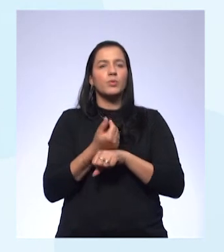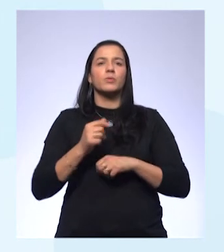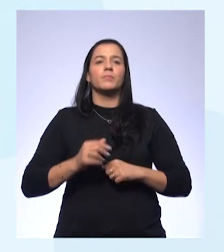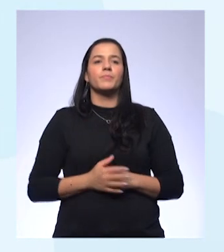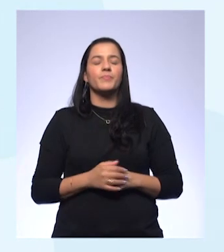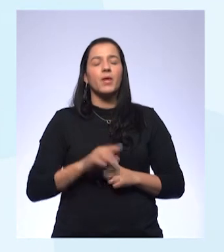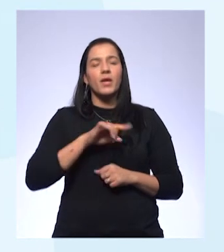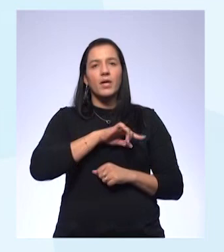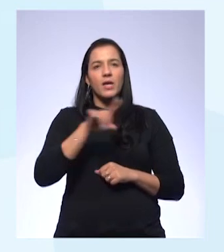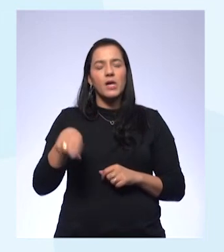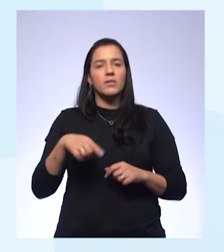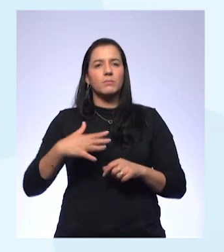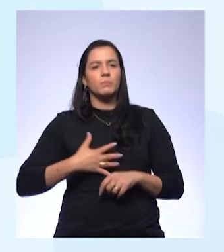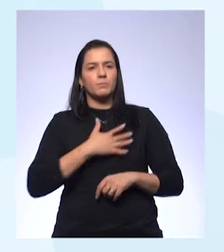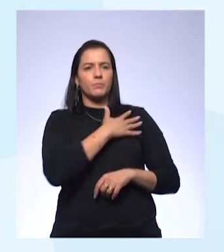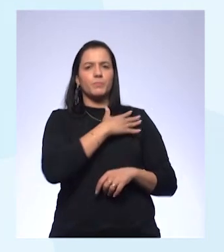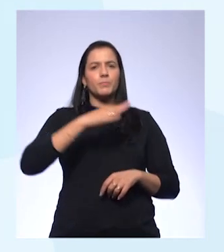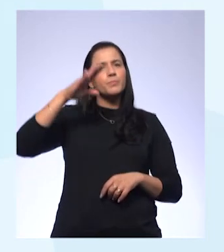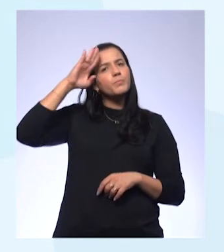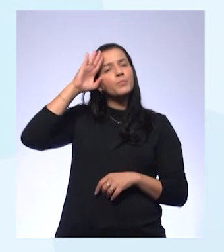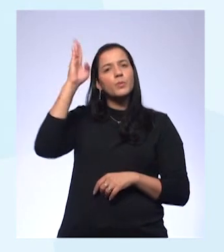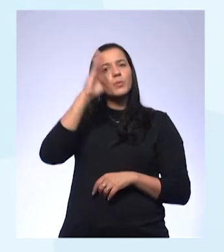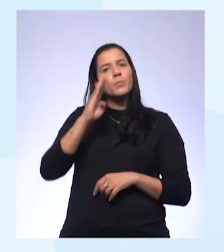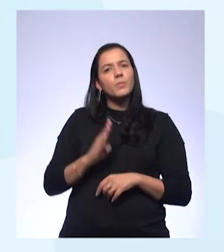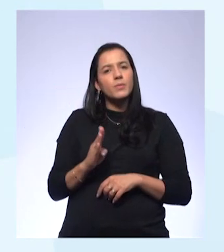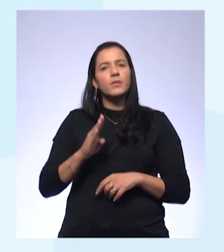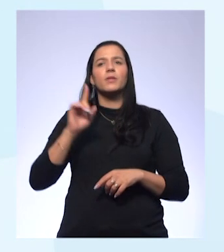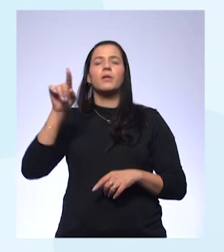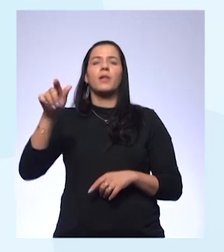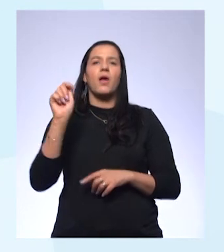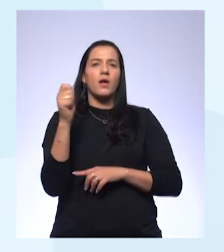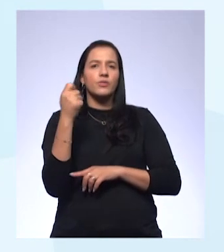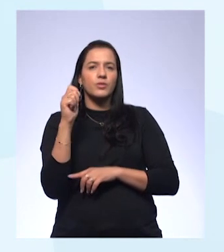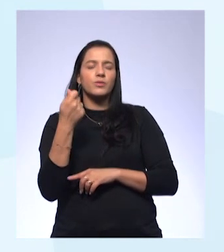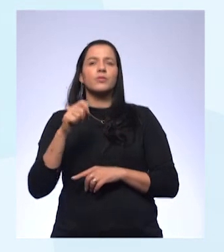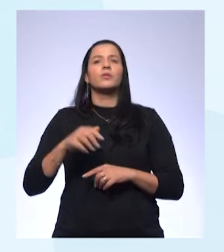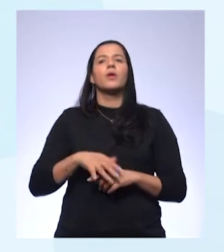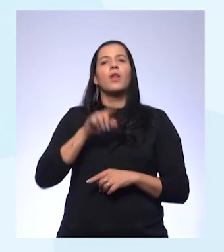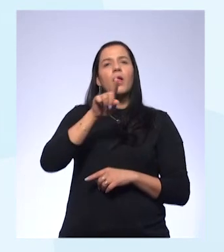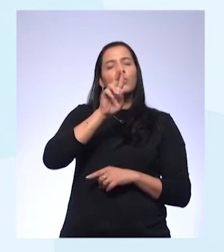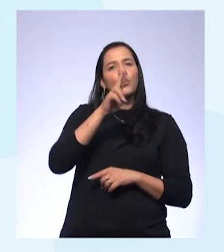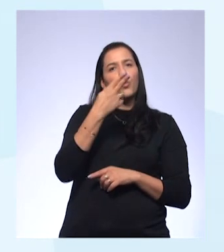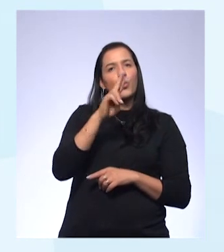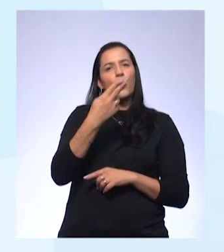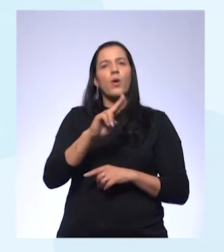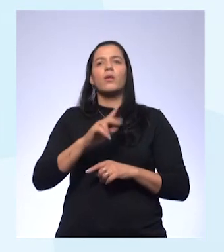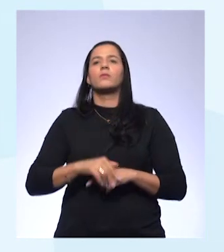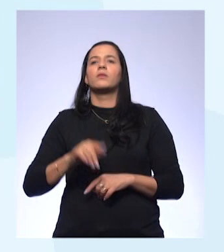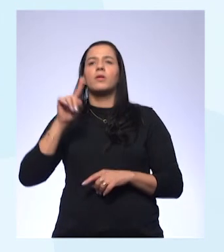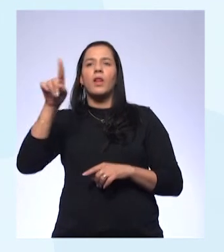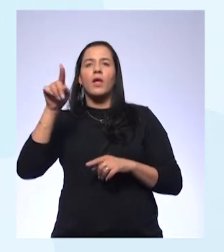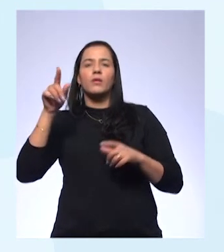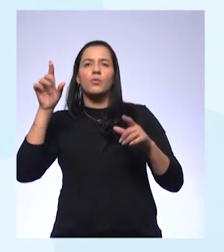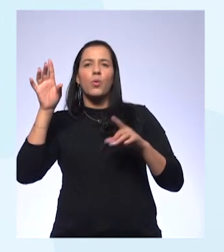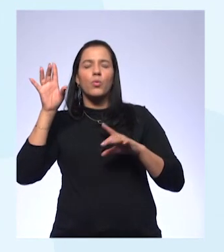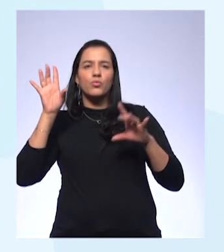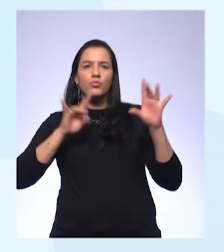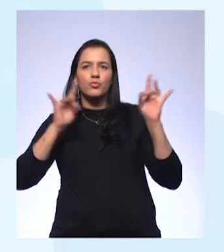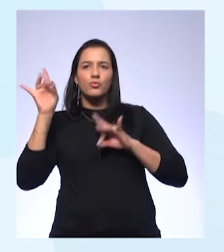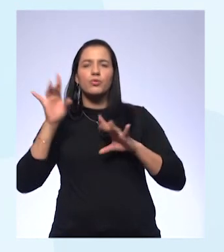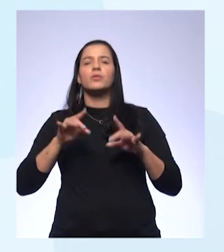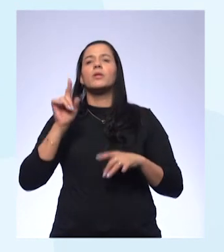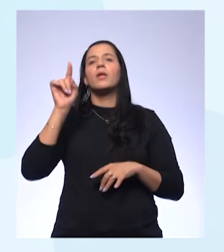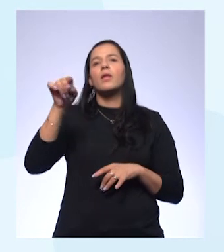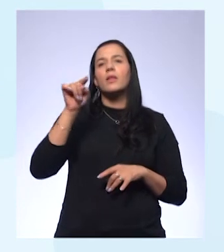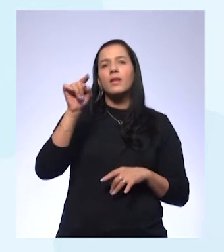as ditaduras militares do Brasil, da Argentina, do Uruguai, do Chile, da Bolívia